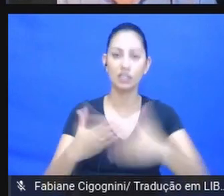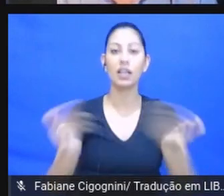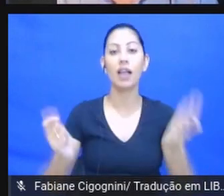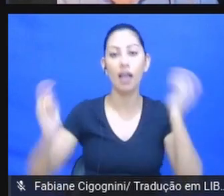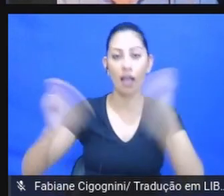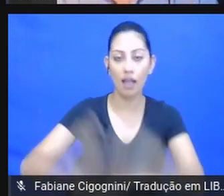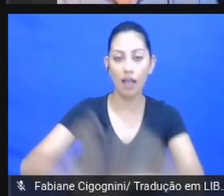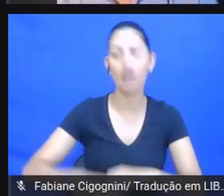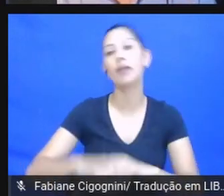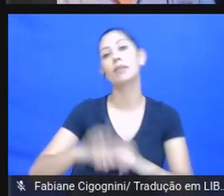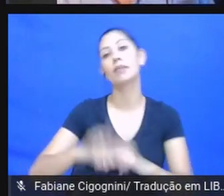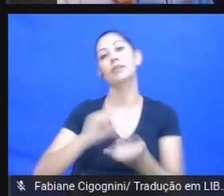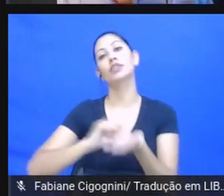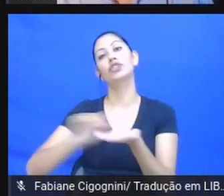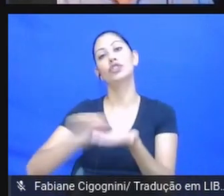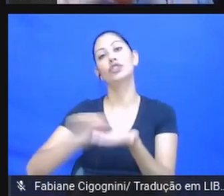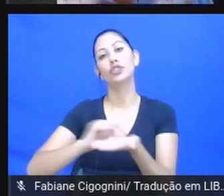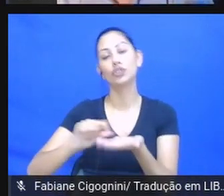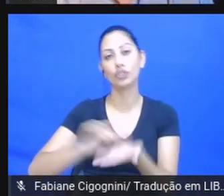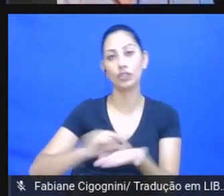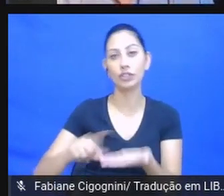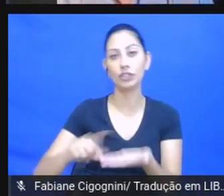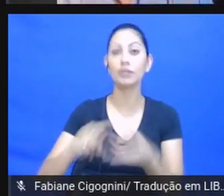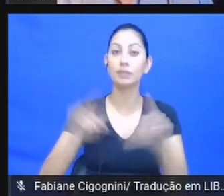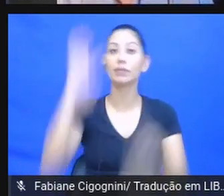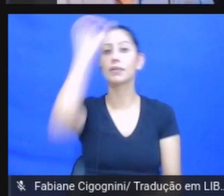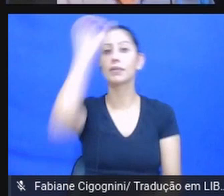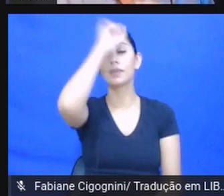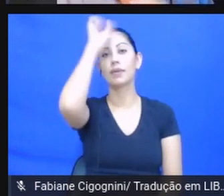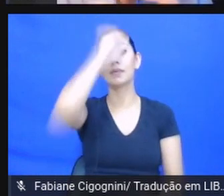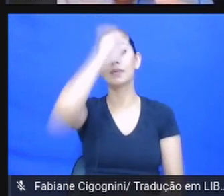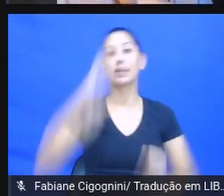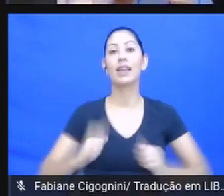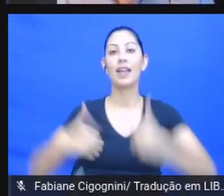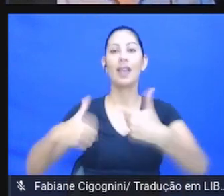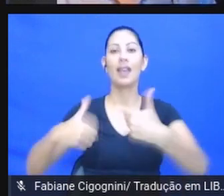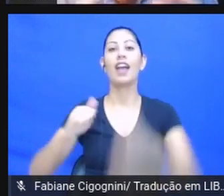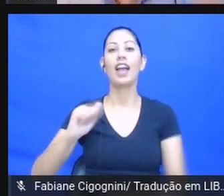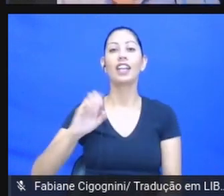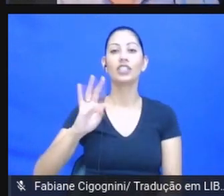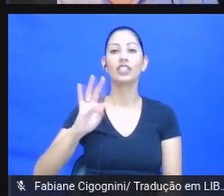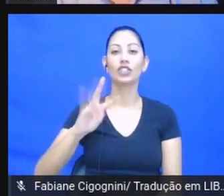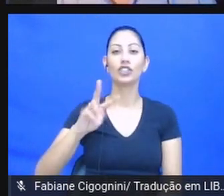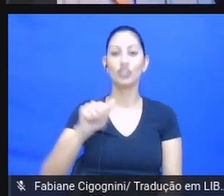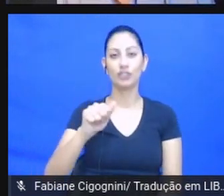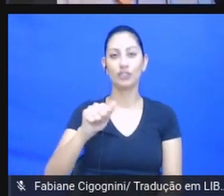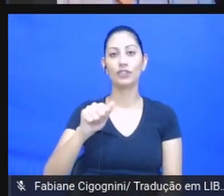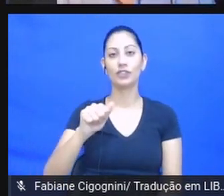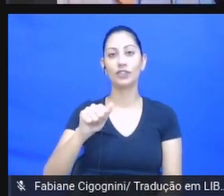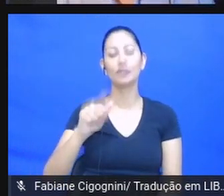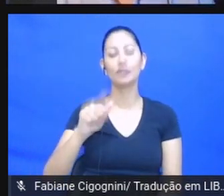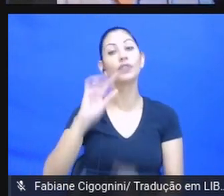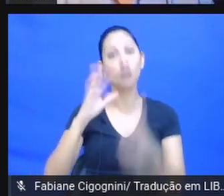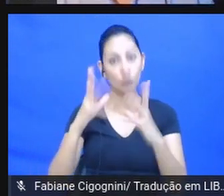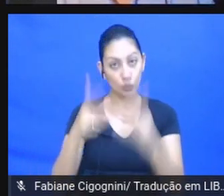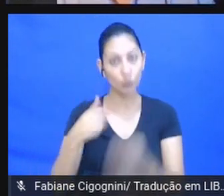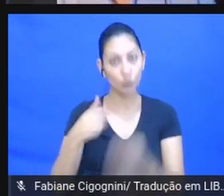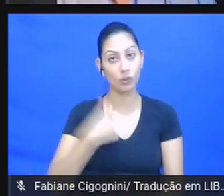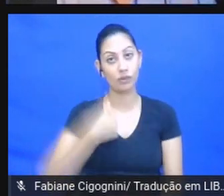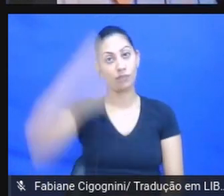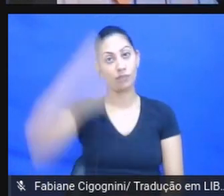competências digitais, mas também com aprendizagem ativa. Tudo isso que eu estou falando para vocês, eu